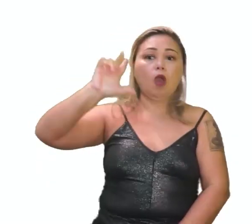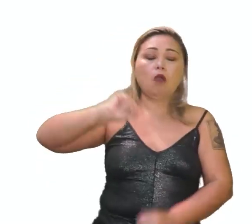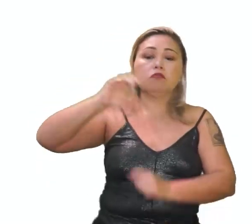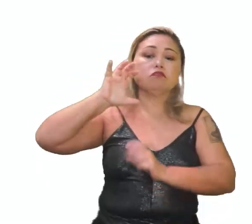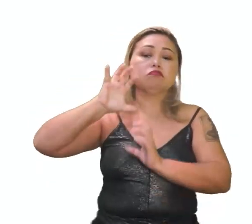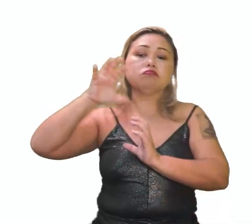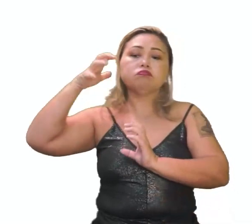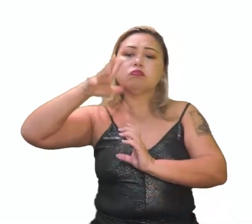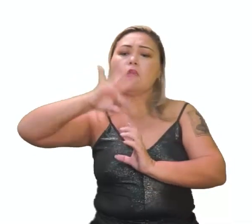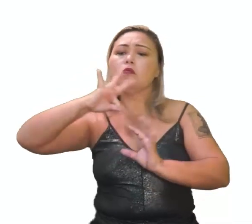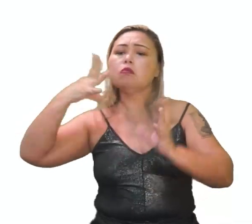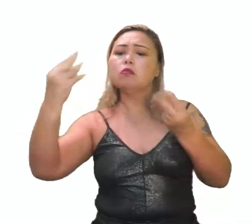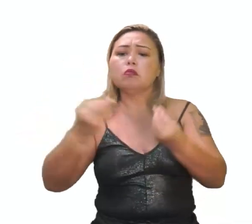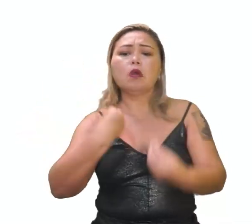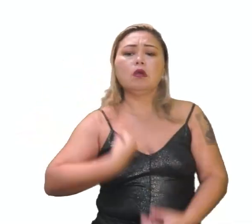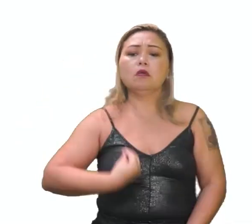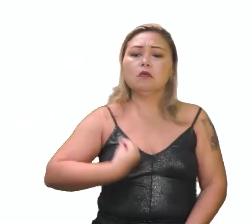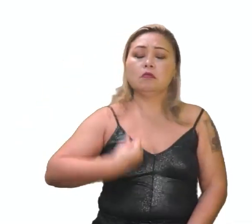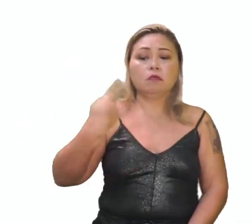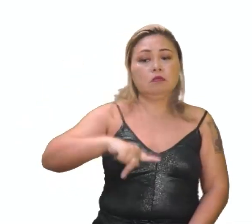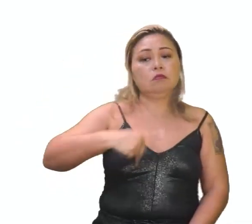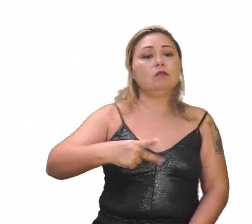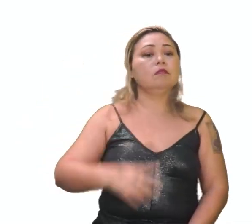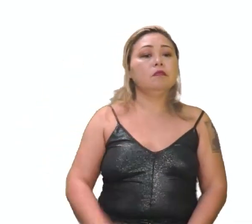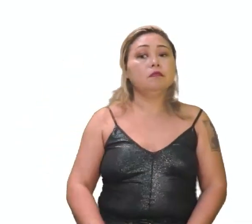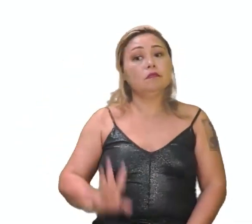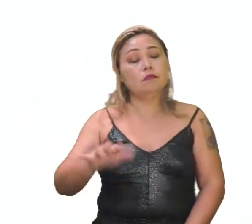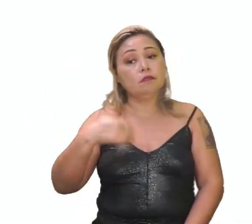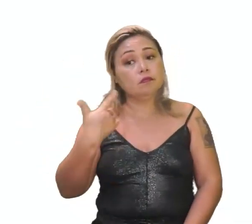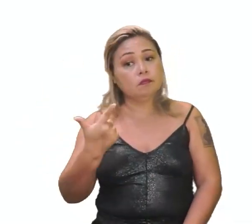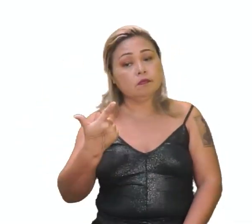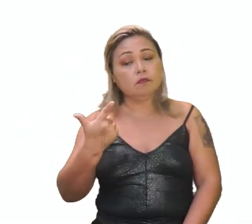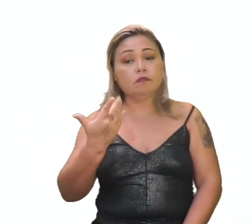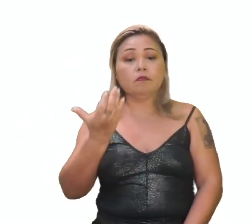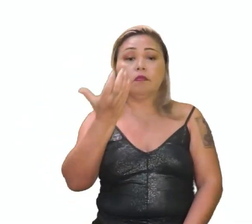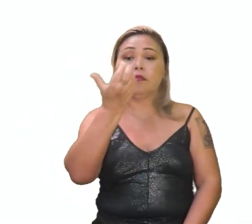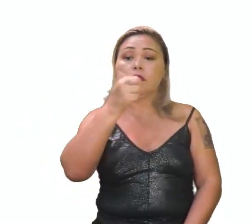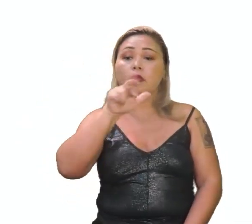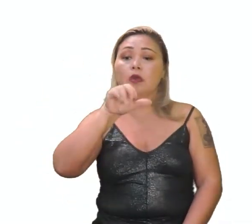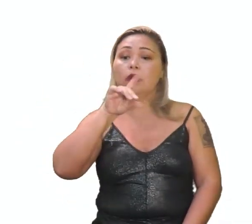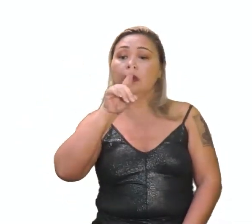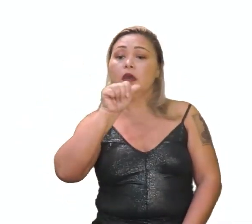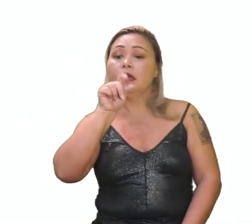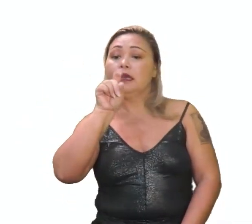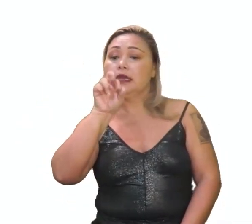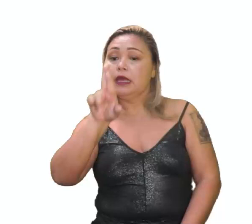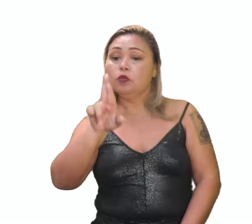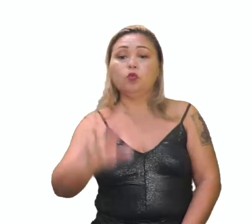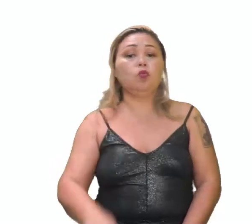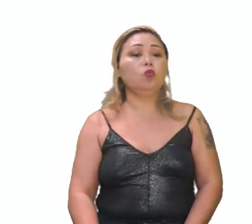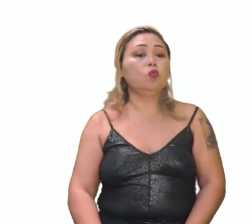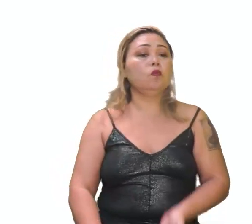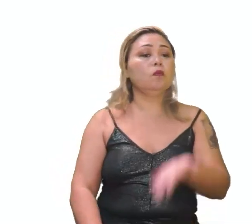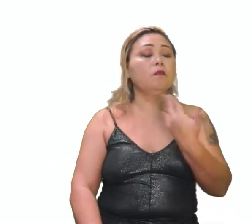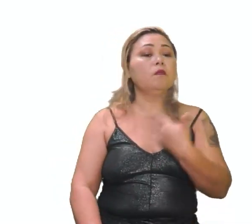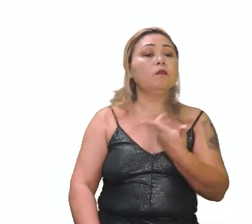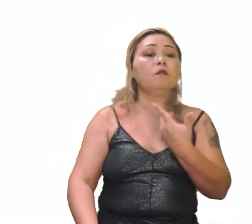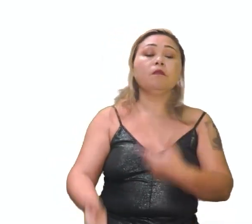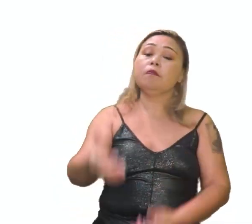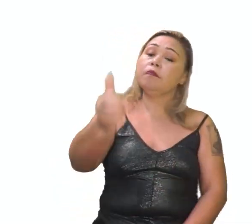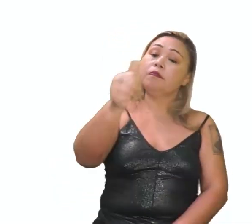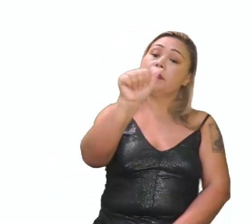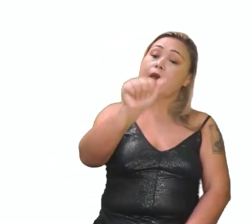poder sobre toda a vida na Terra. Então, ele é o criador de tudo que existe. Na letra C,